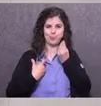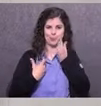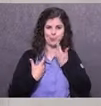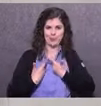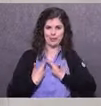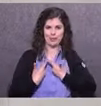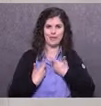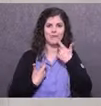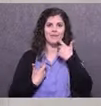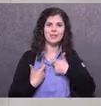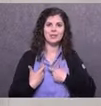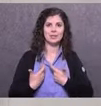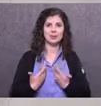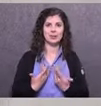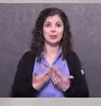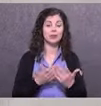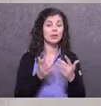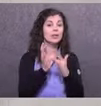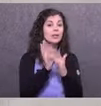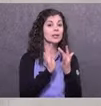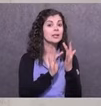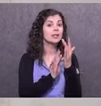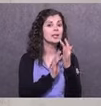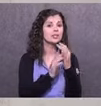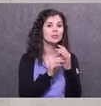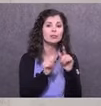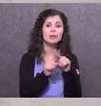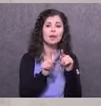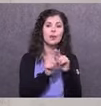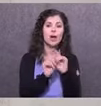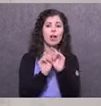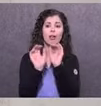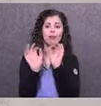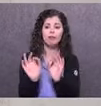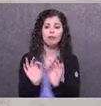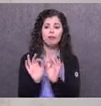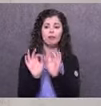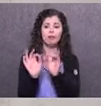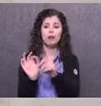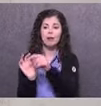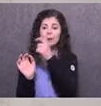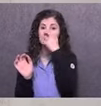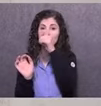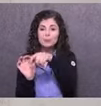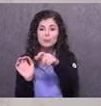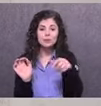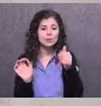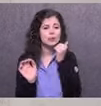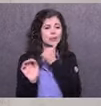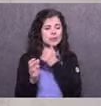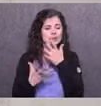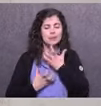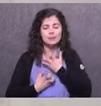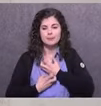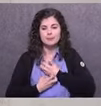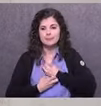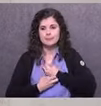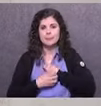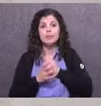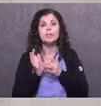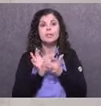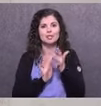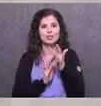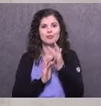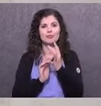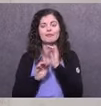Cristo faz-se companheiro de todo homem sofredor e oprimido.